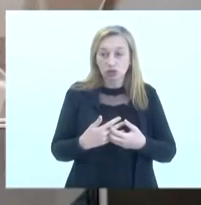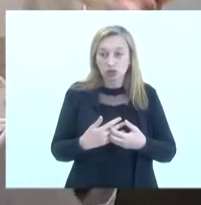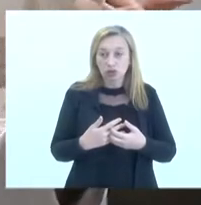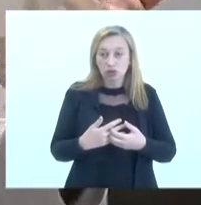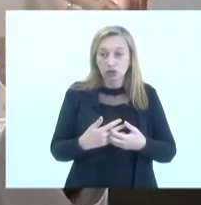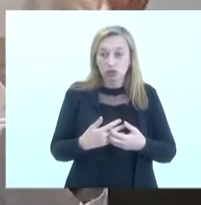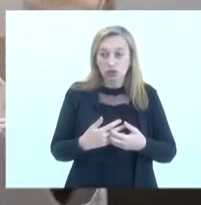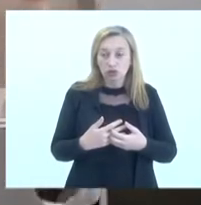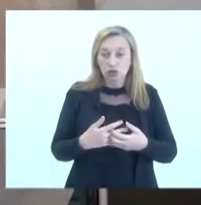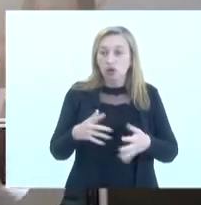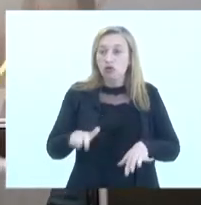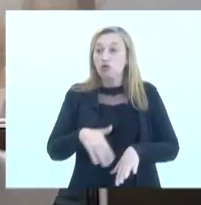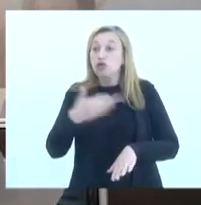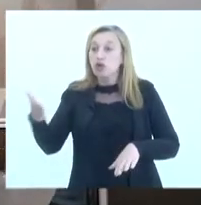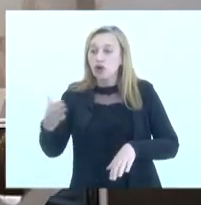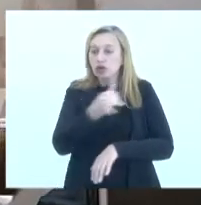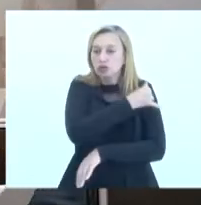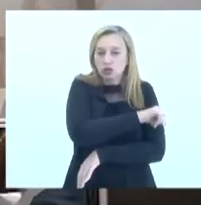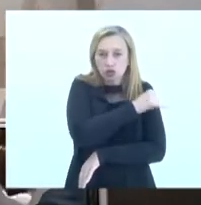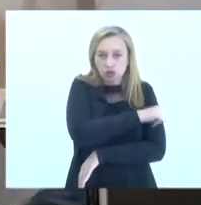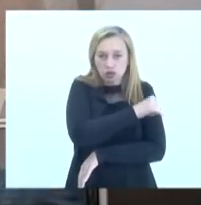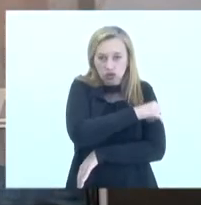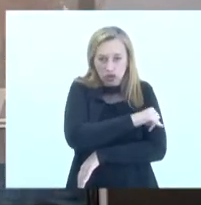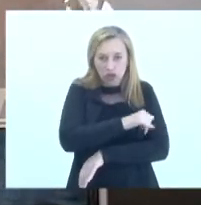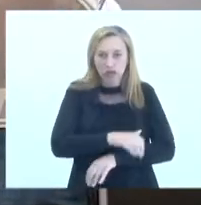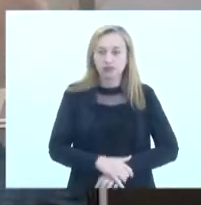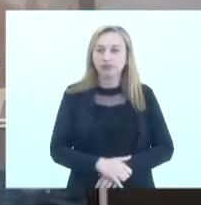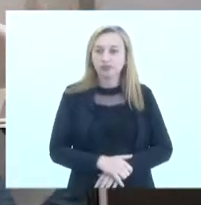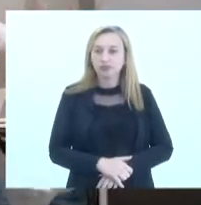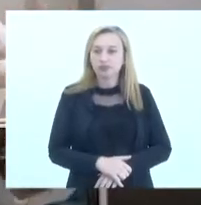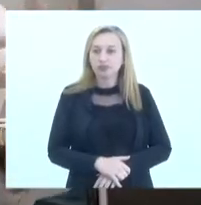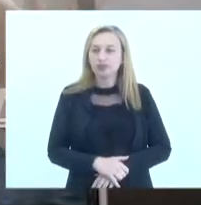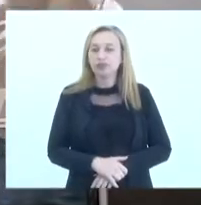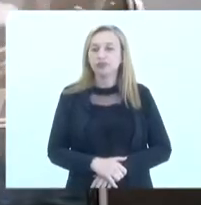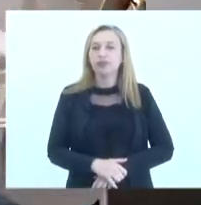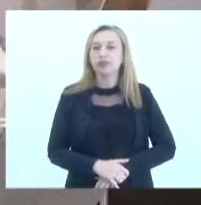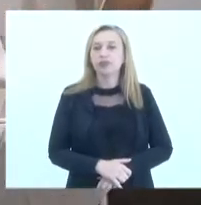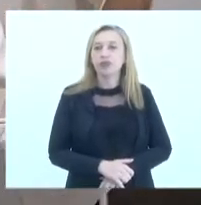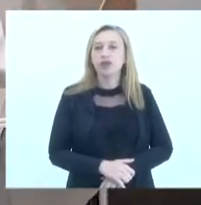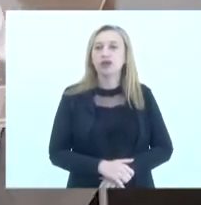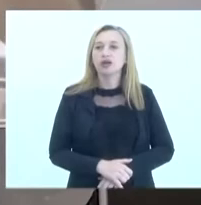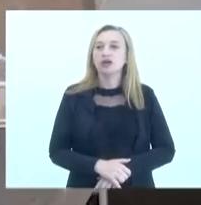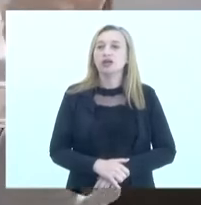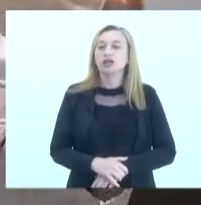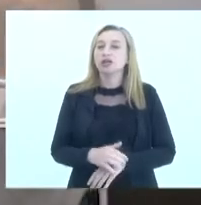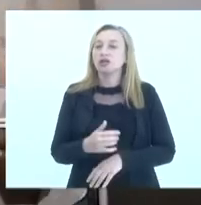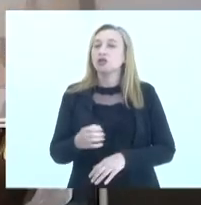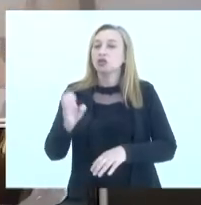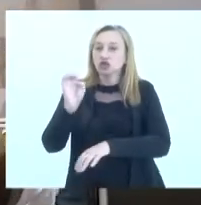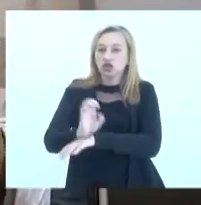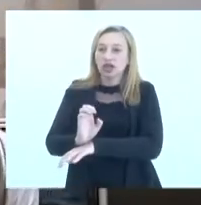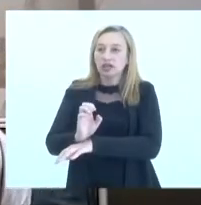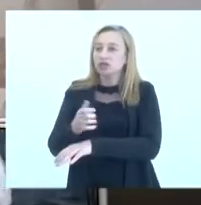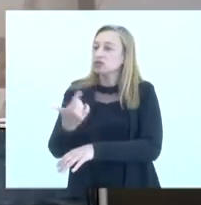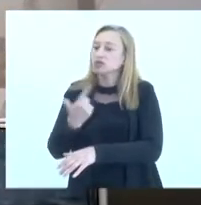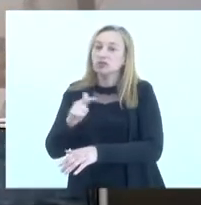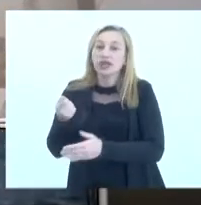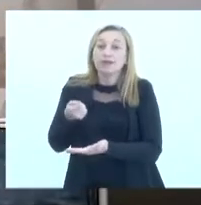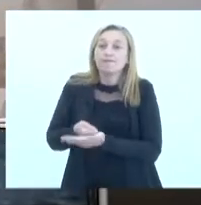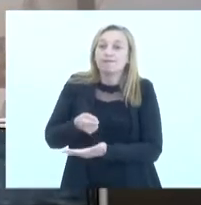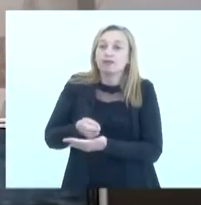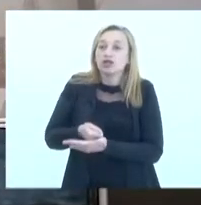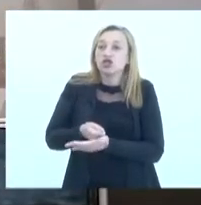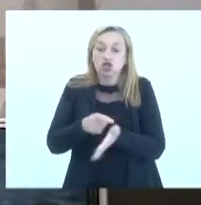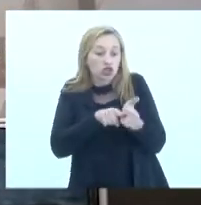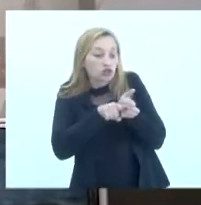para os estados, passar a fazer o faturamento na compra do caminhão para o estado que não tem essa exigência